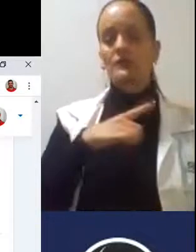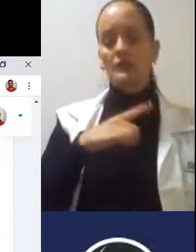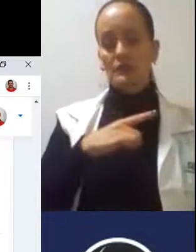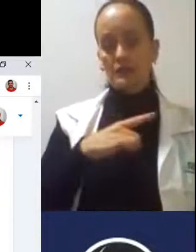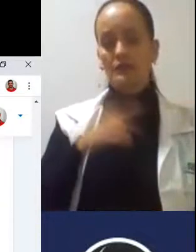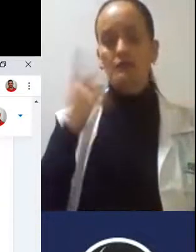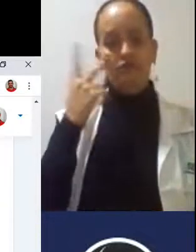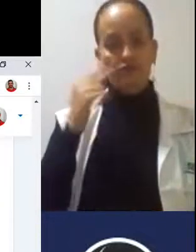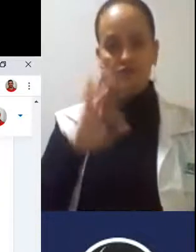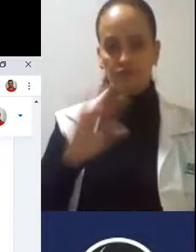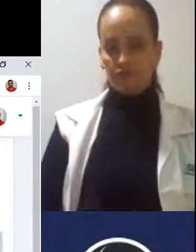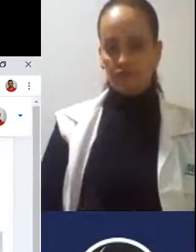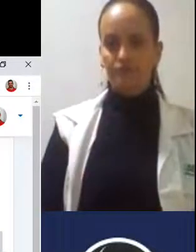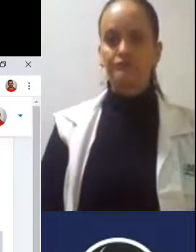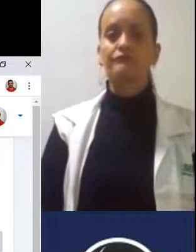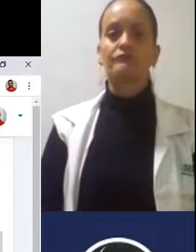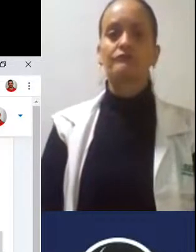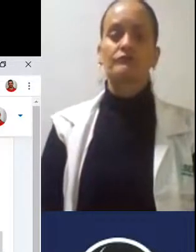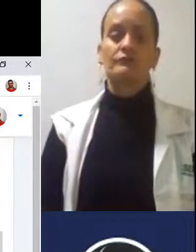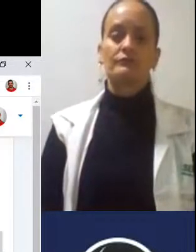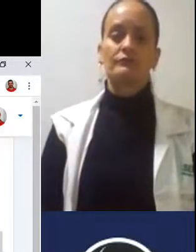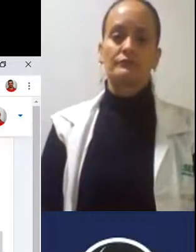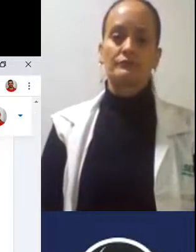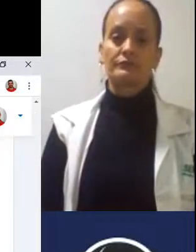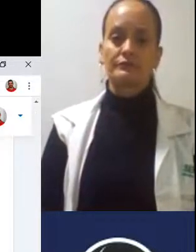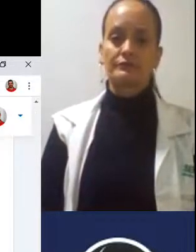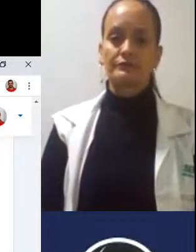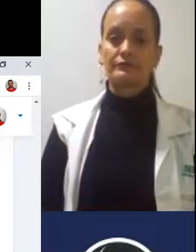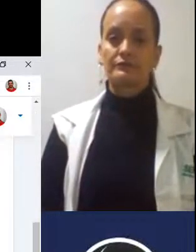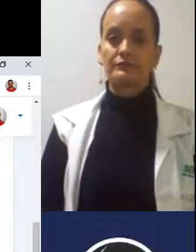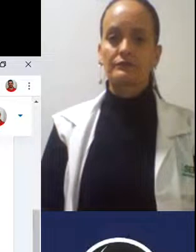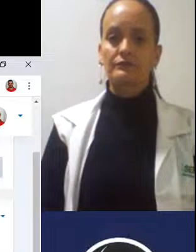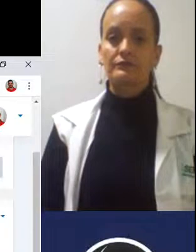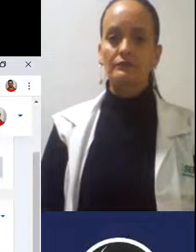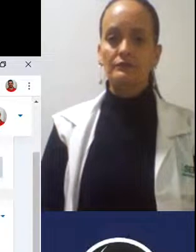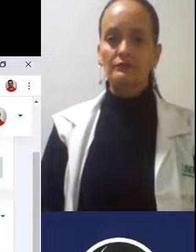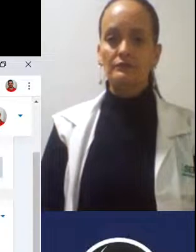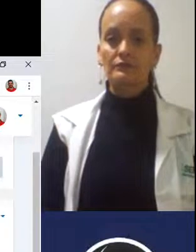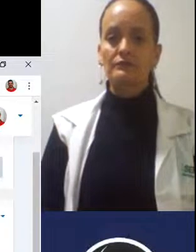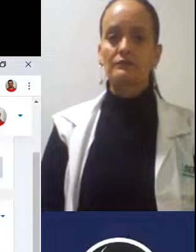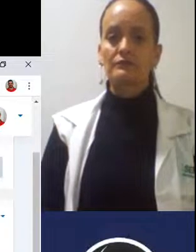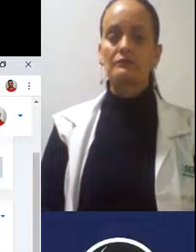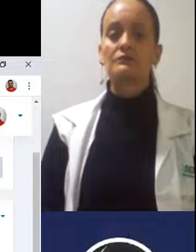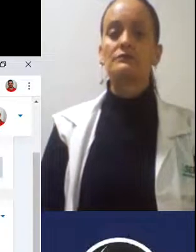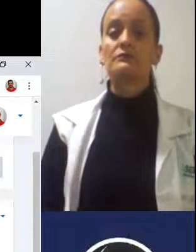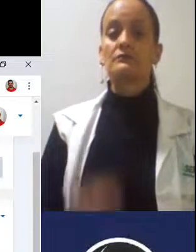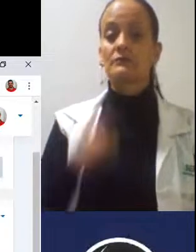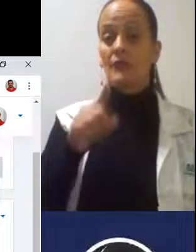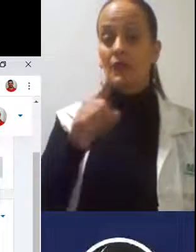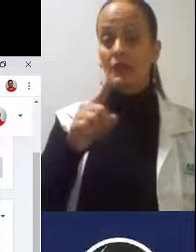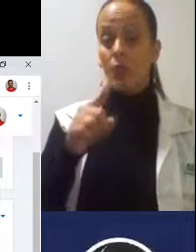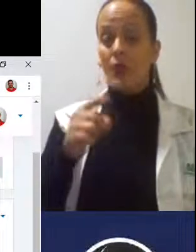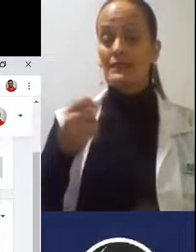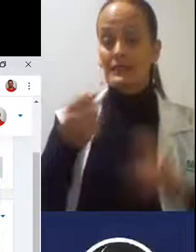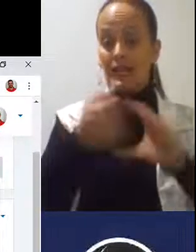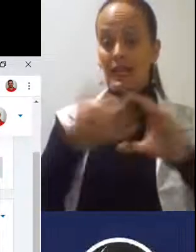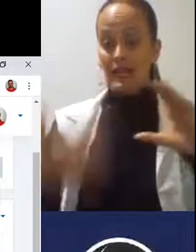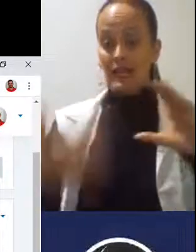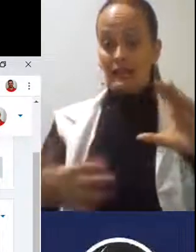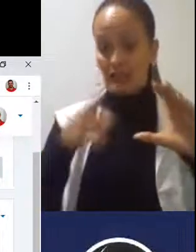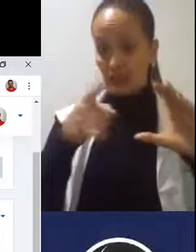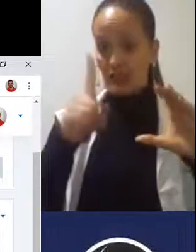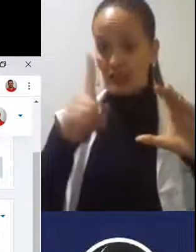no conteúdo, ó. Então, as características aí, ó, que interferem na resistência elétrica são essas 4. Comprimento